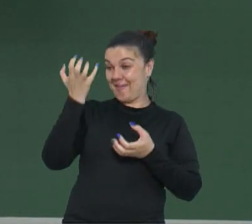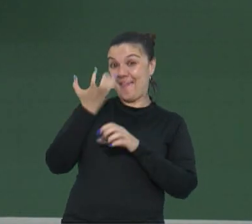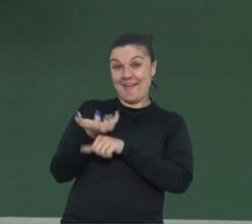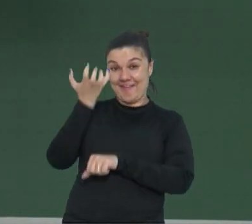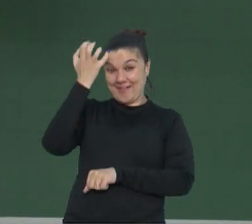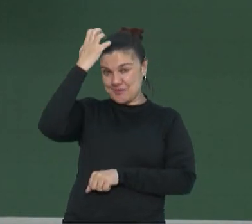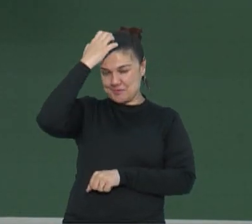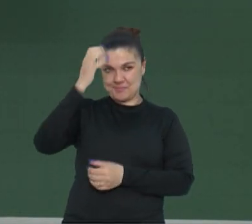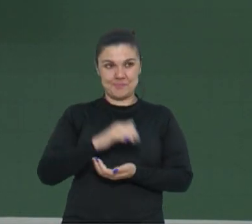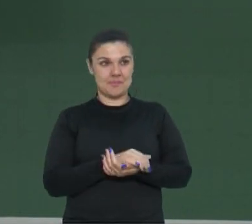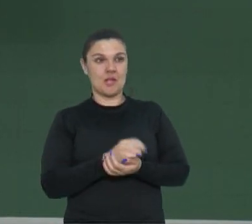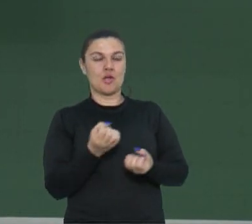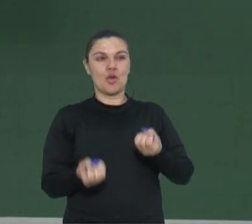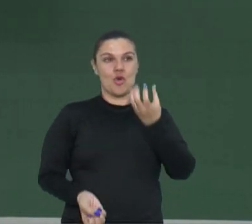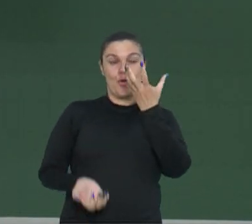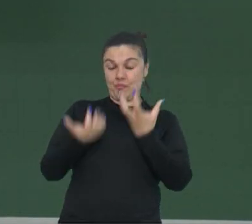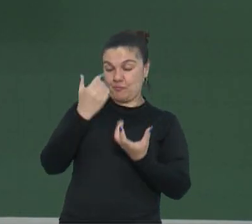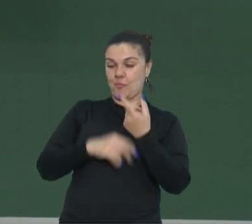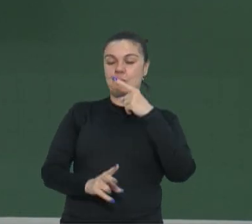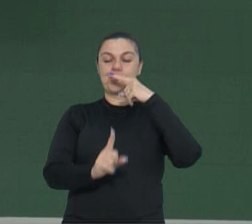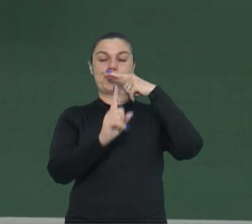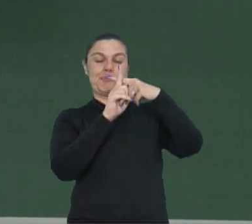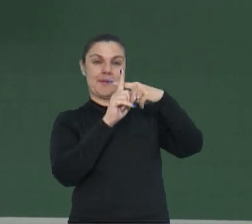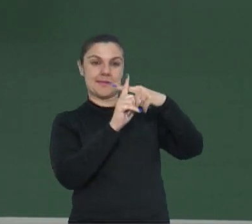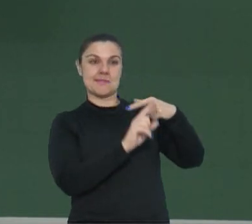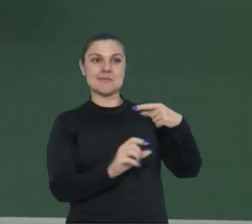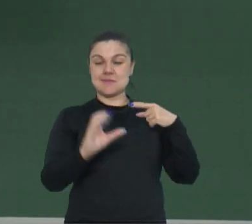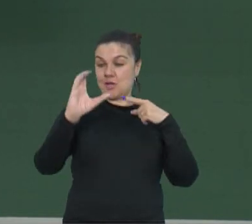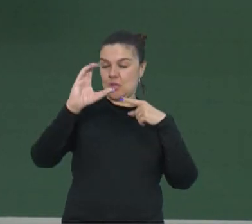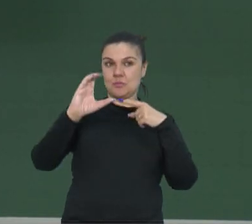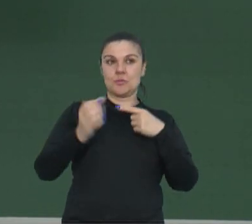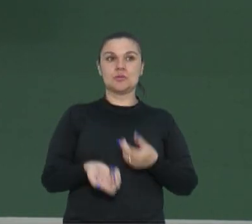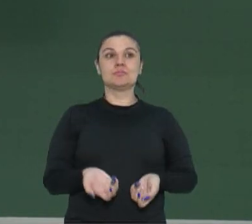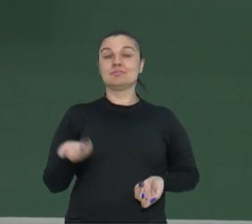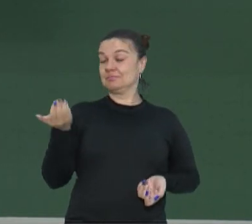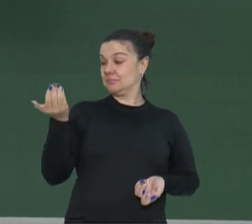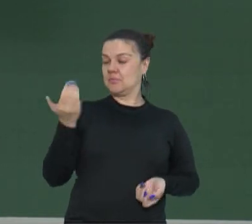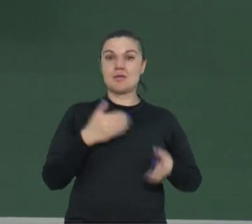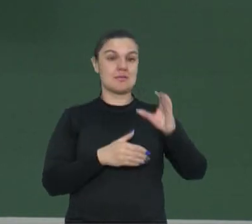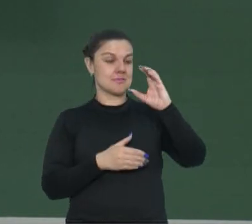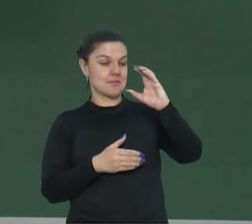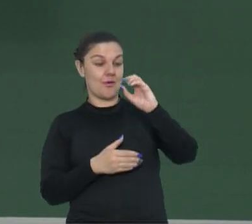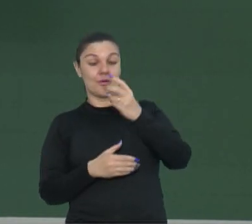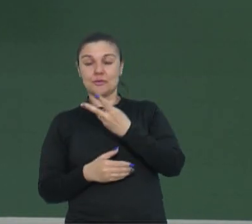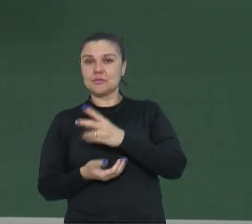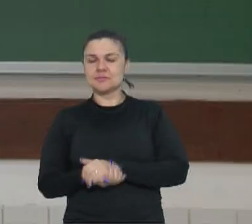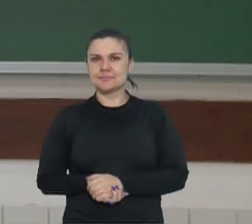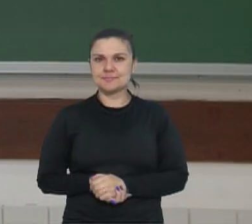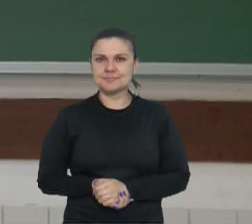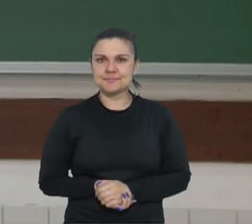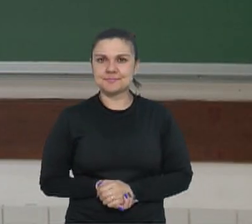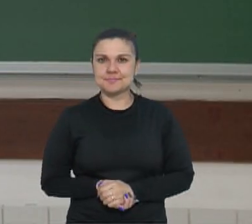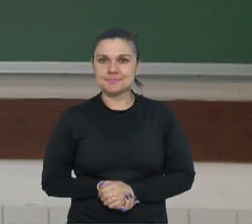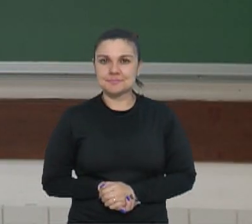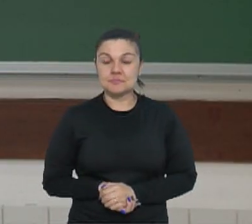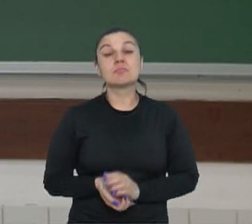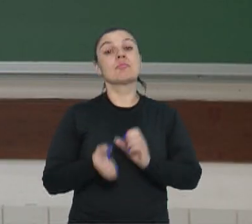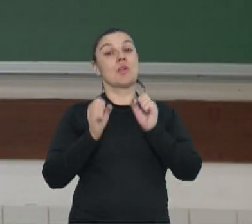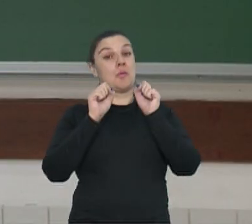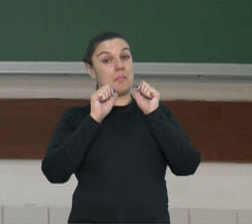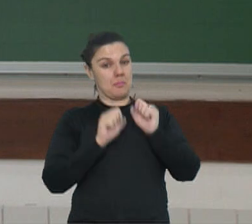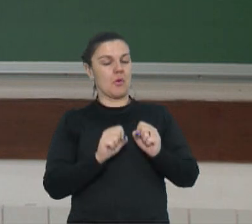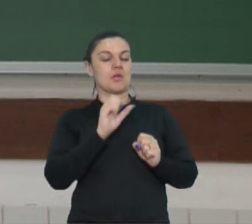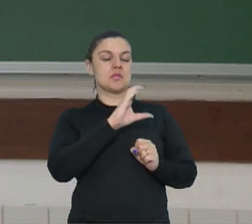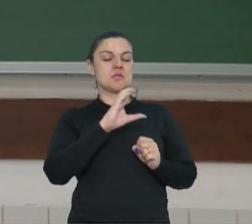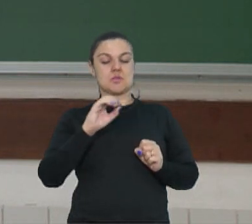Aí você põe ele lá no fogo com carbono, e o que acontece? Tcharam! CO2. Pode formar CO